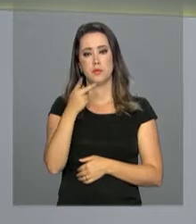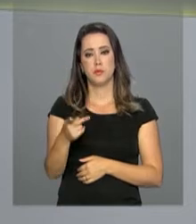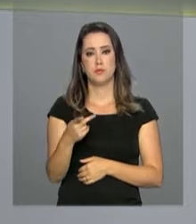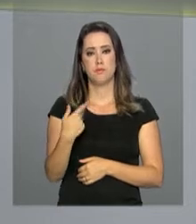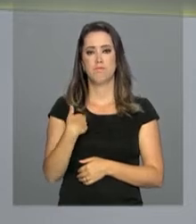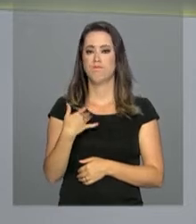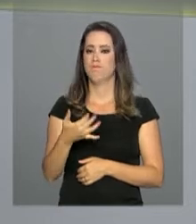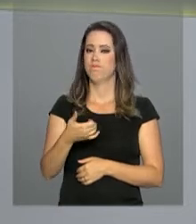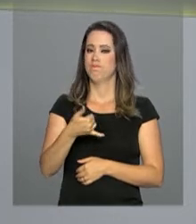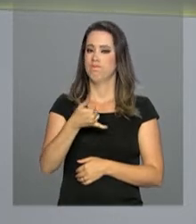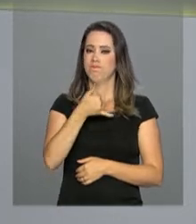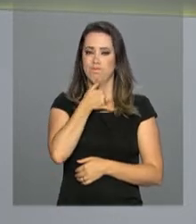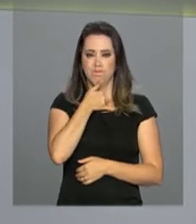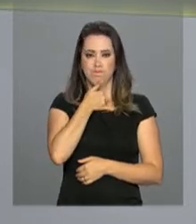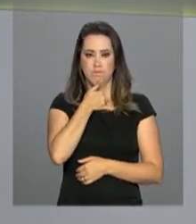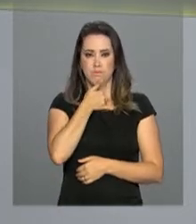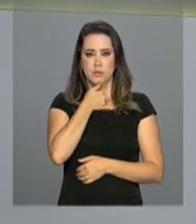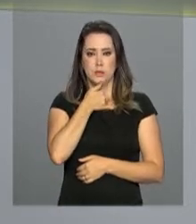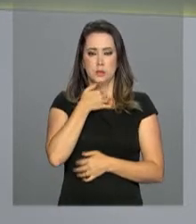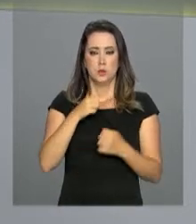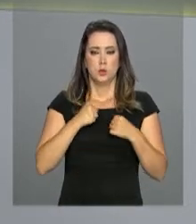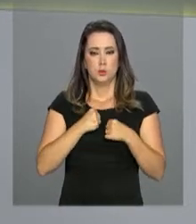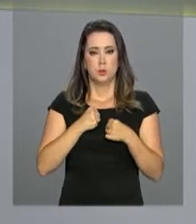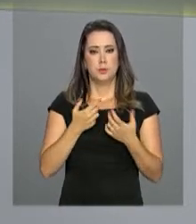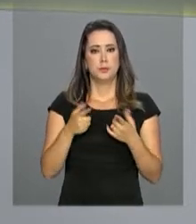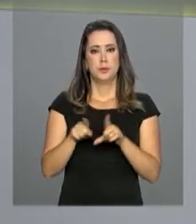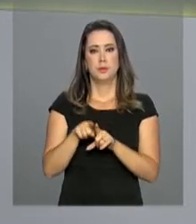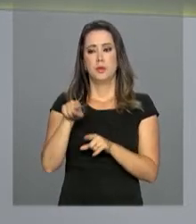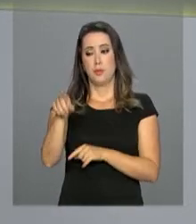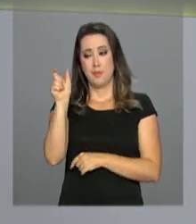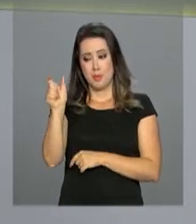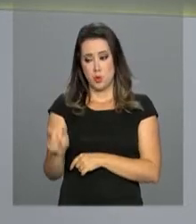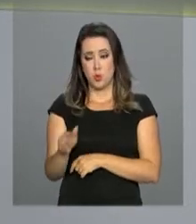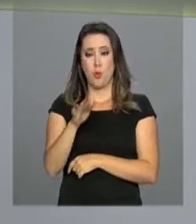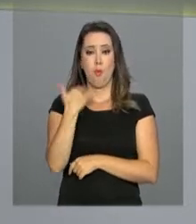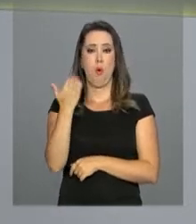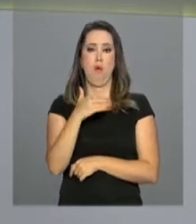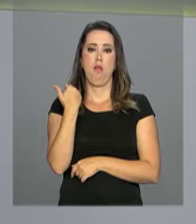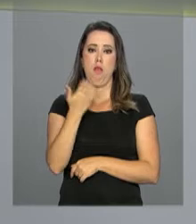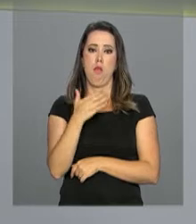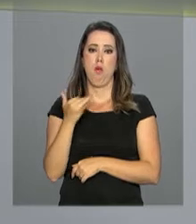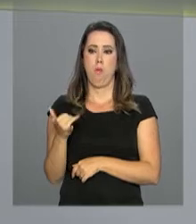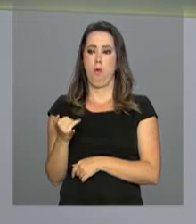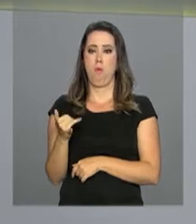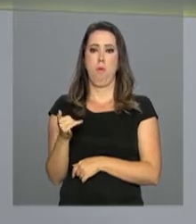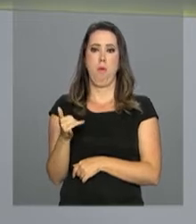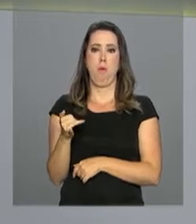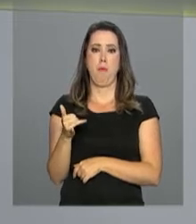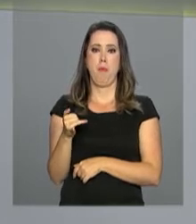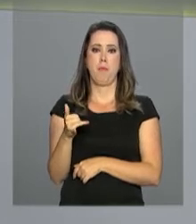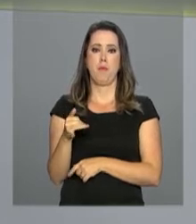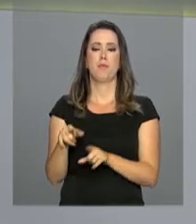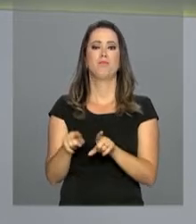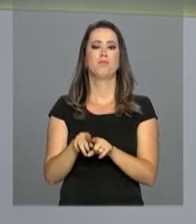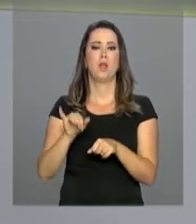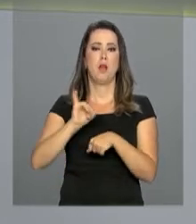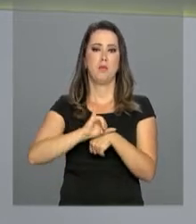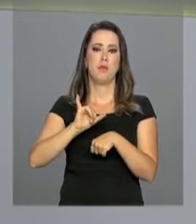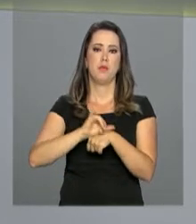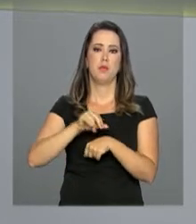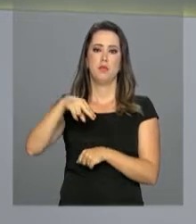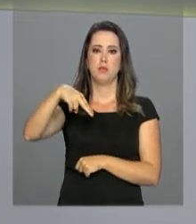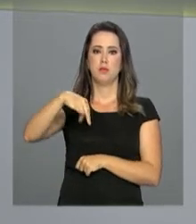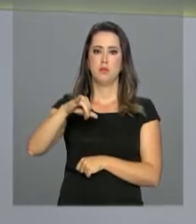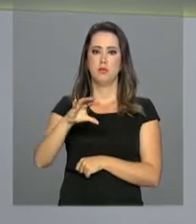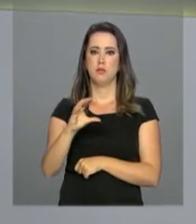profunda indignação a notícia da morte da estudante Raineia Gabriele Lima, que foi morta a tiros em Manágua, capital da Nicarágua,